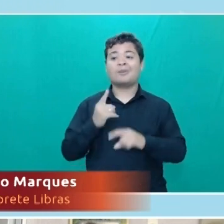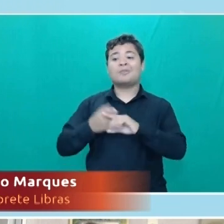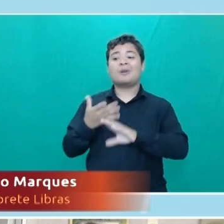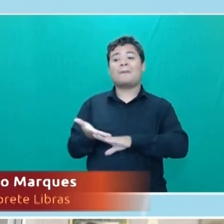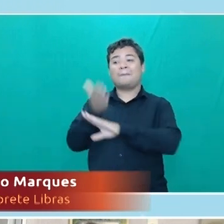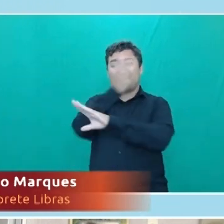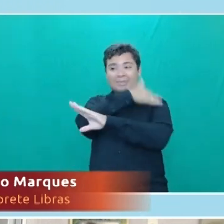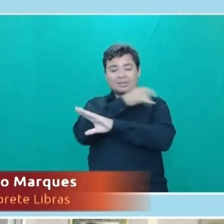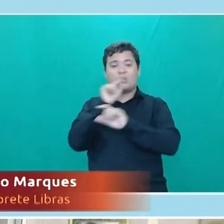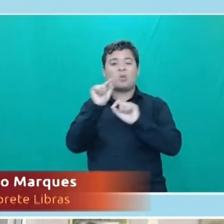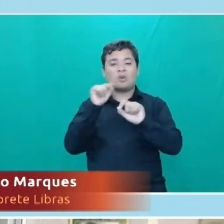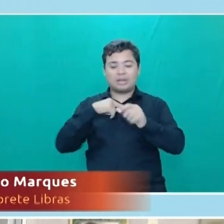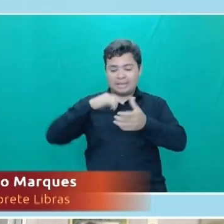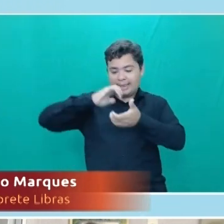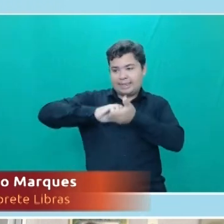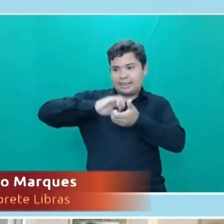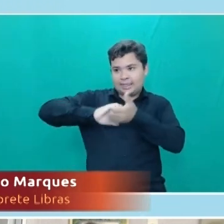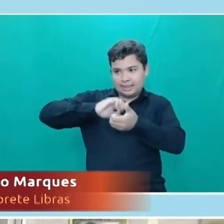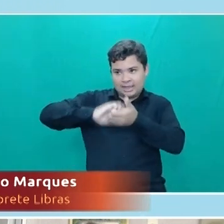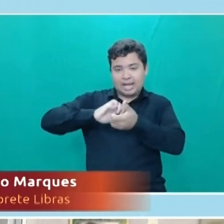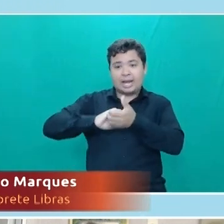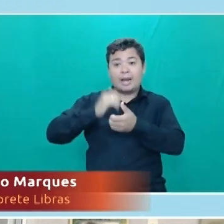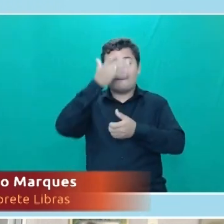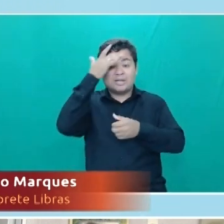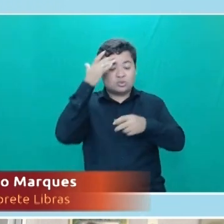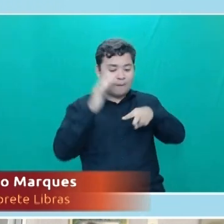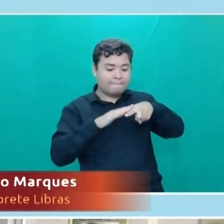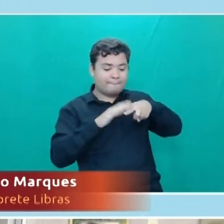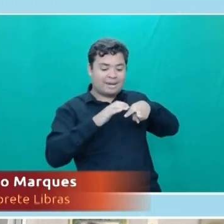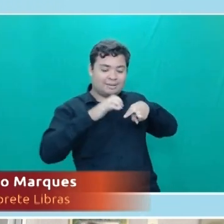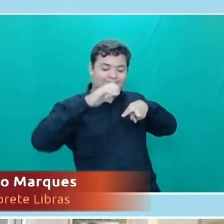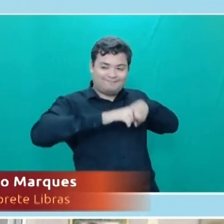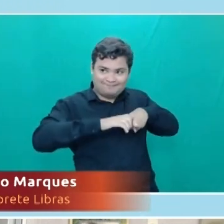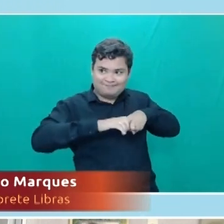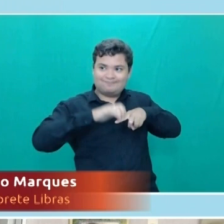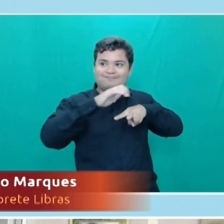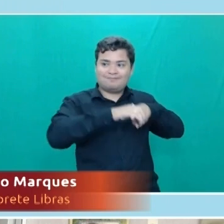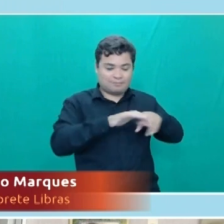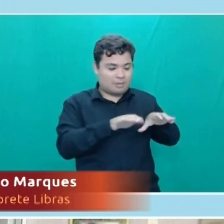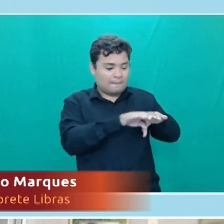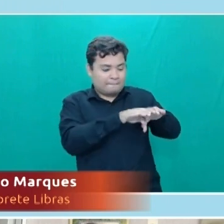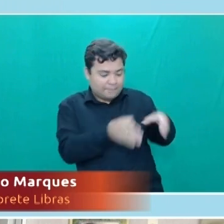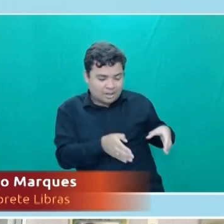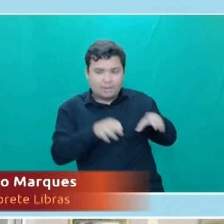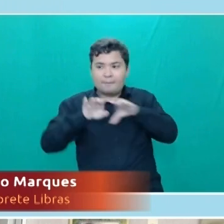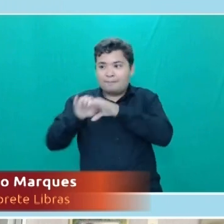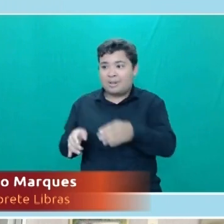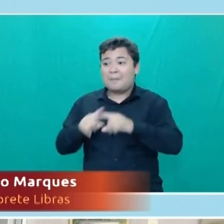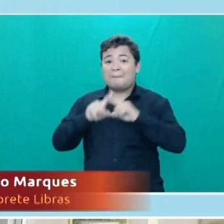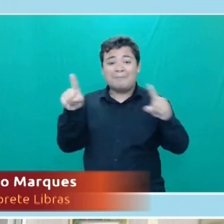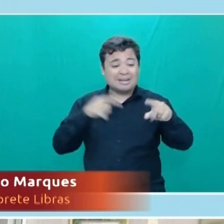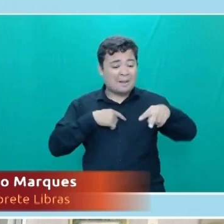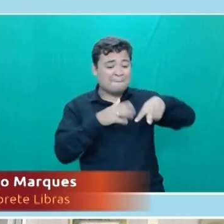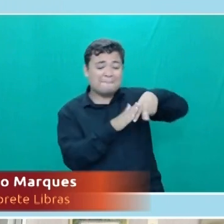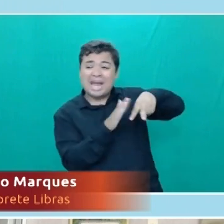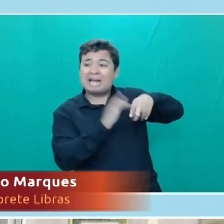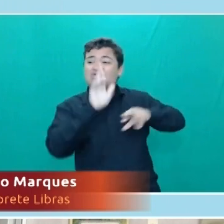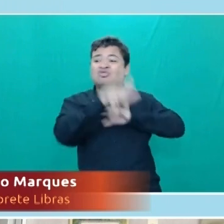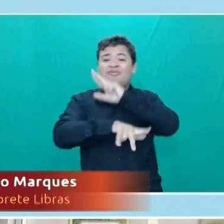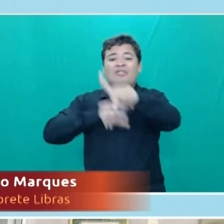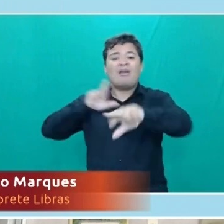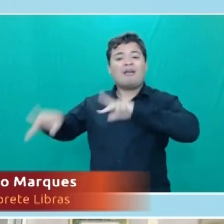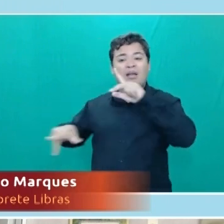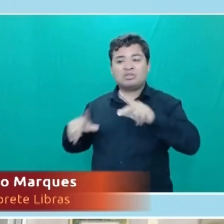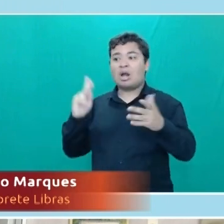telhas eram construídas nas pernas das pessoas escravizadas, e como as pernas são diferentes, porque nós somos diferentes, falavam que era mal